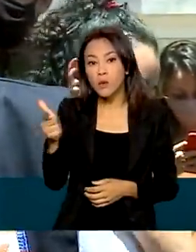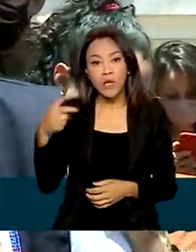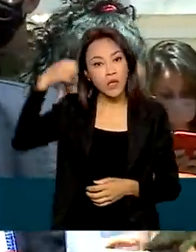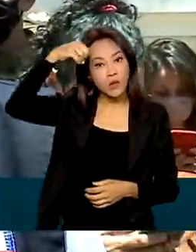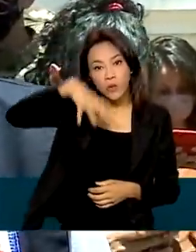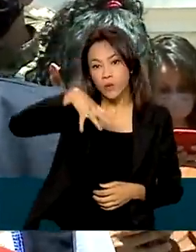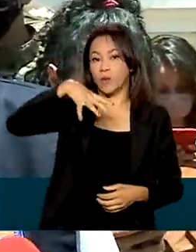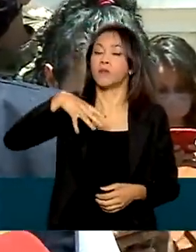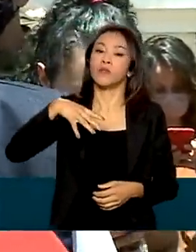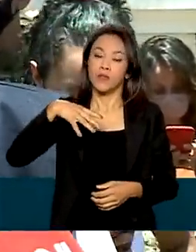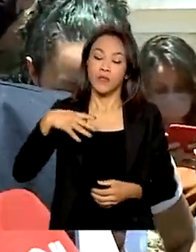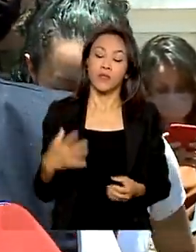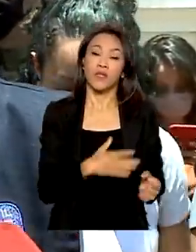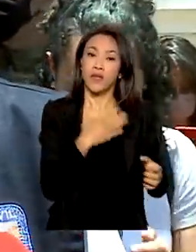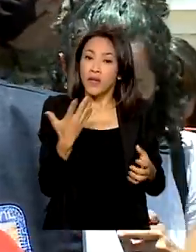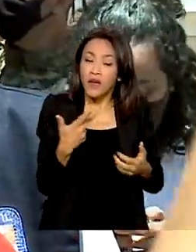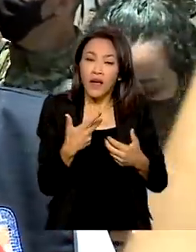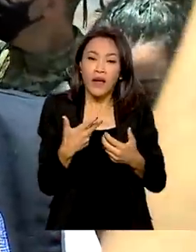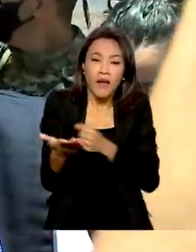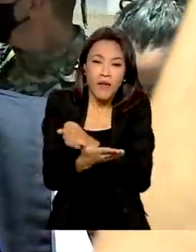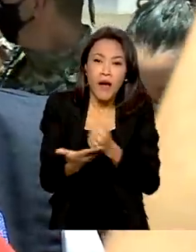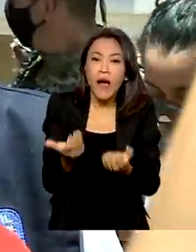luz na serviços básicos precisam voltar a